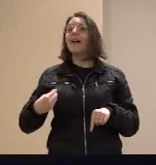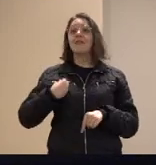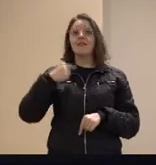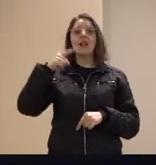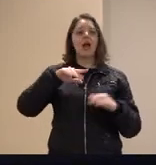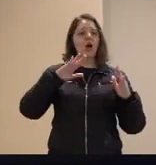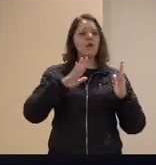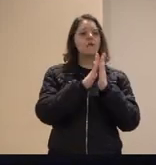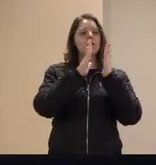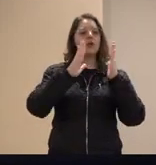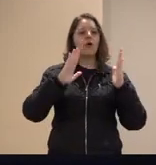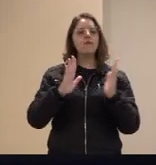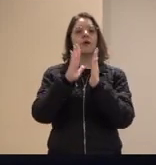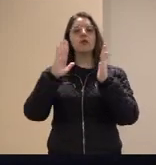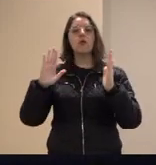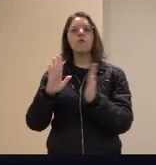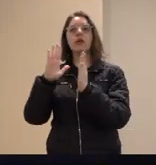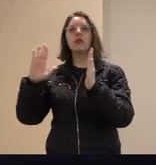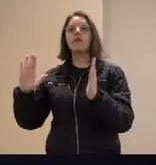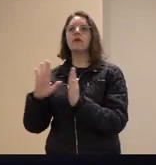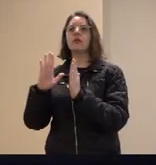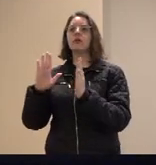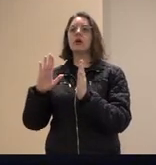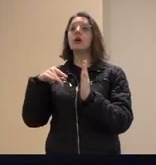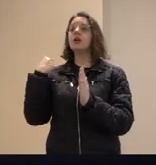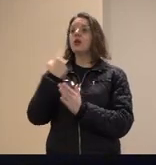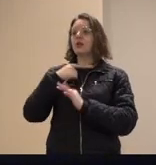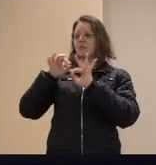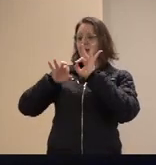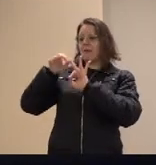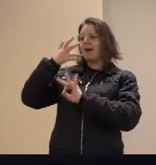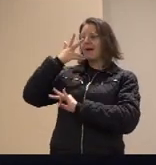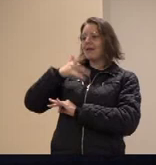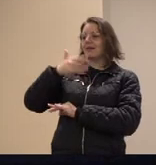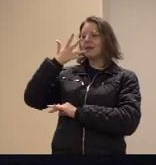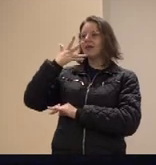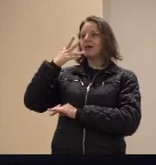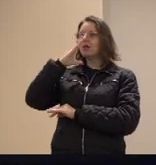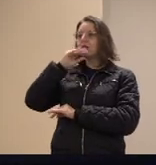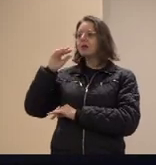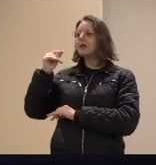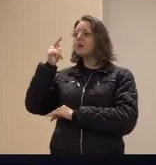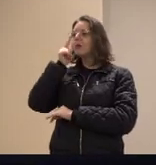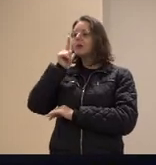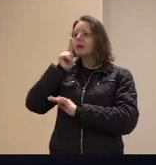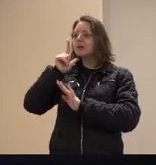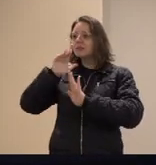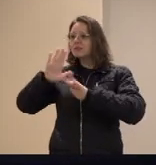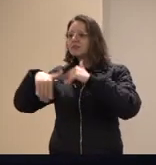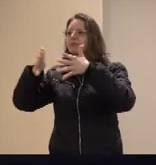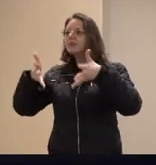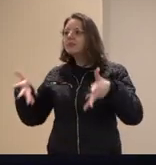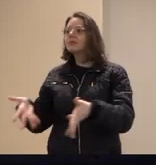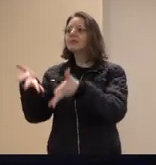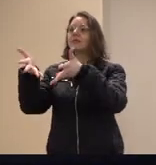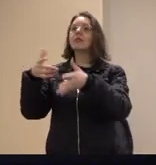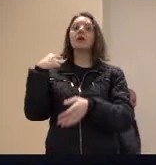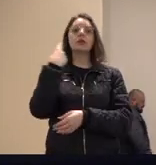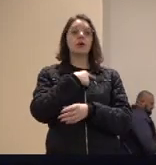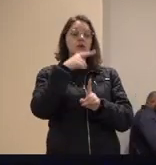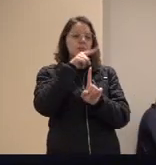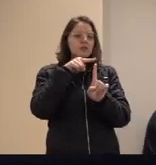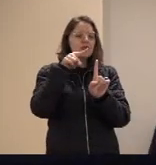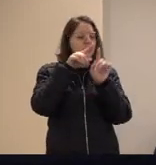para superar o conflito é a nossa missão. E a nossa missão específica é preparar crianças e adolescentes que estão em